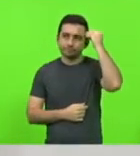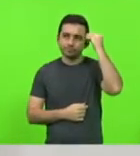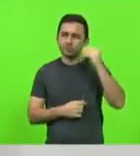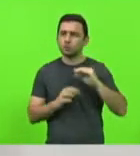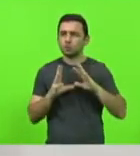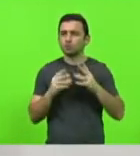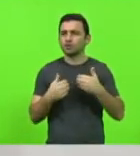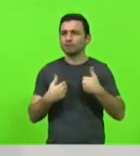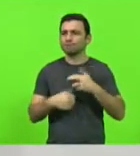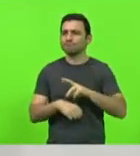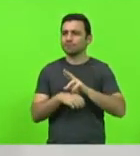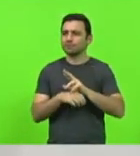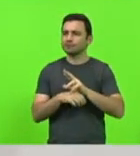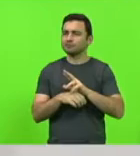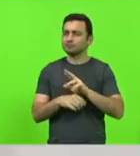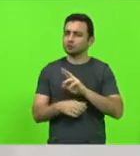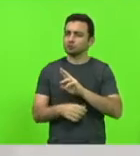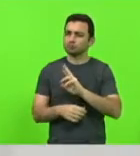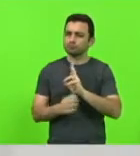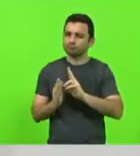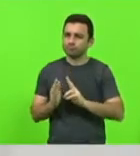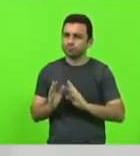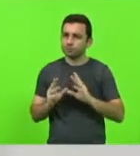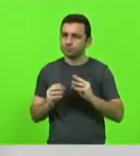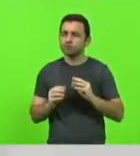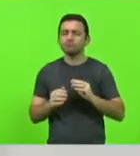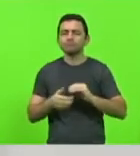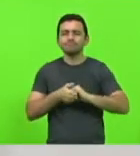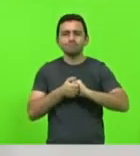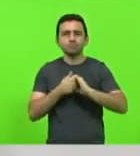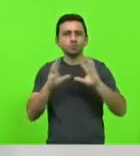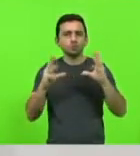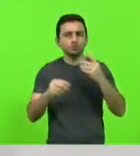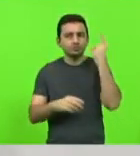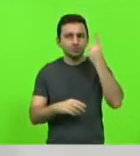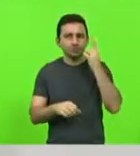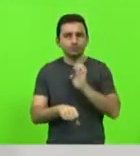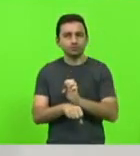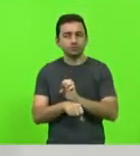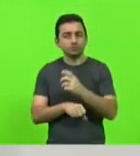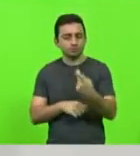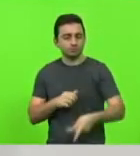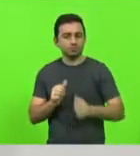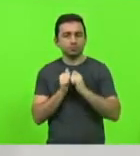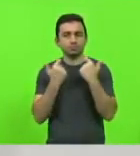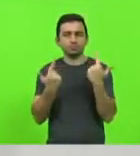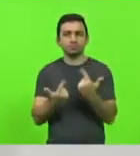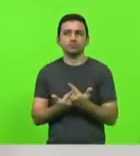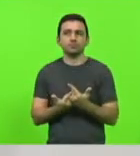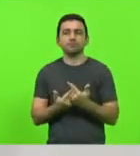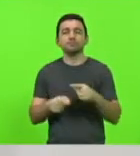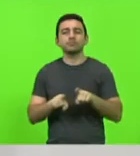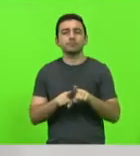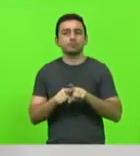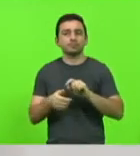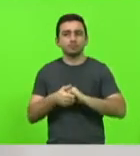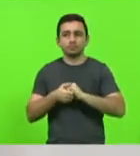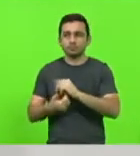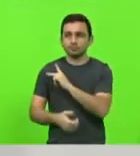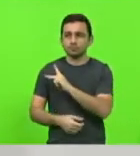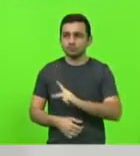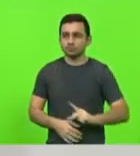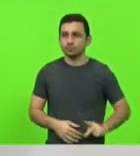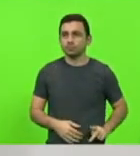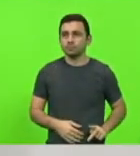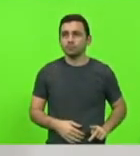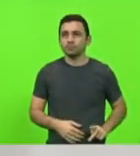nomes, cumprimento todos os deputados estaduais desta Casa Legislativa. Cumprimento o presidente da nossa federação,